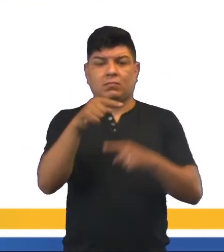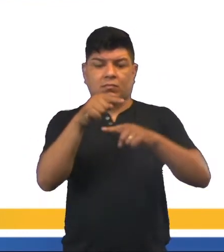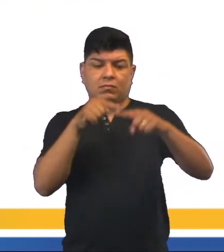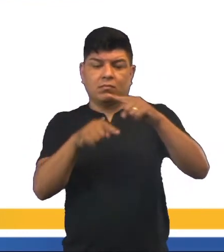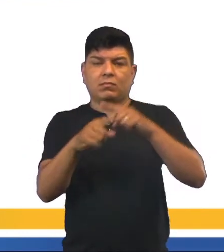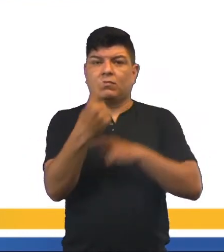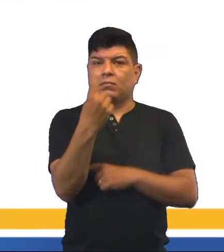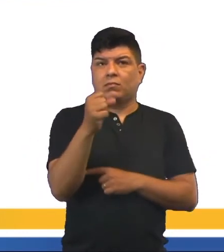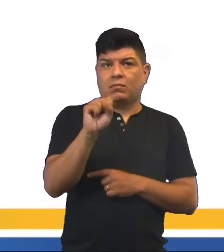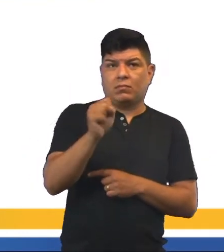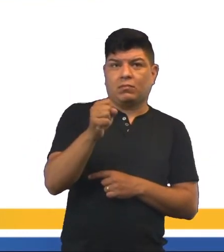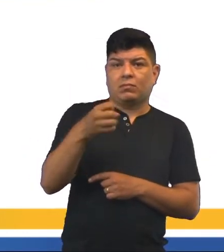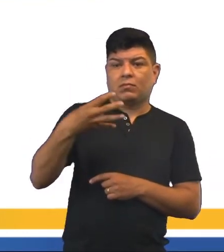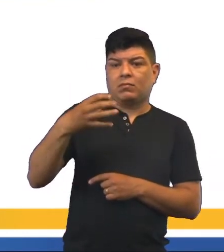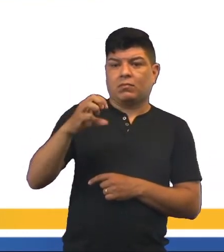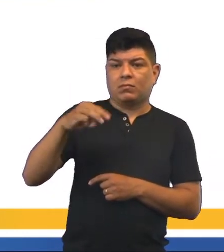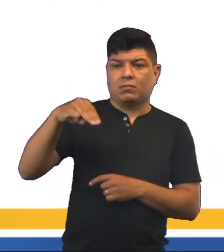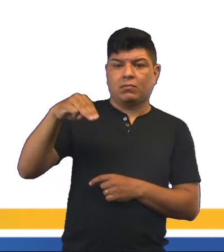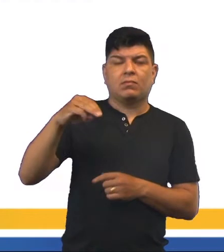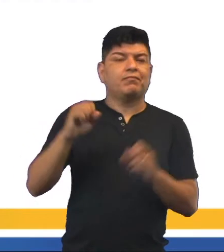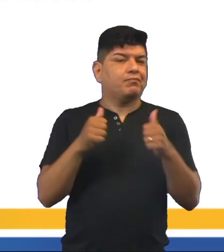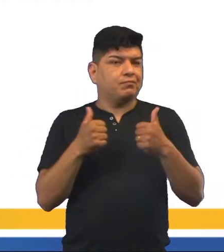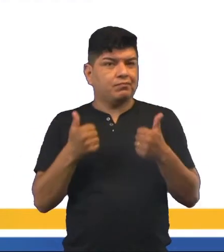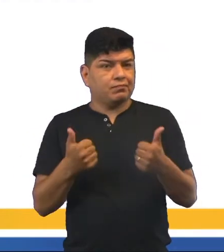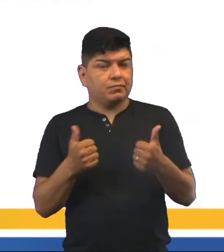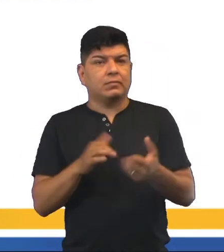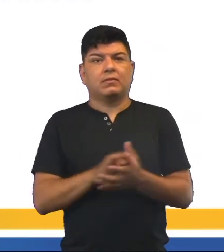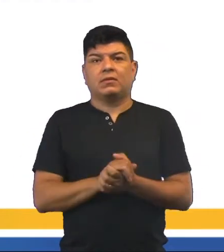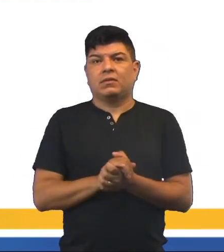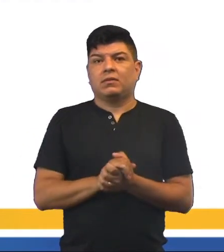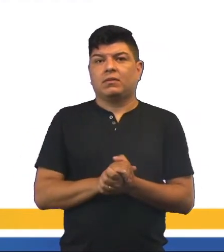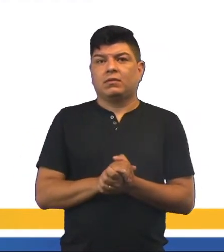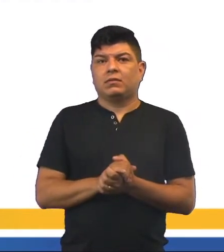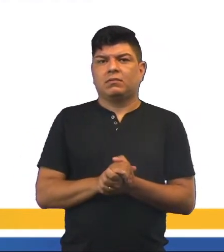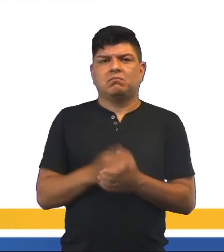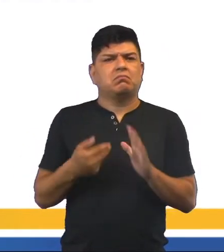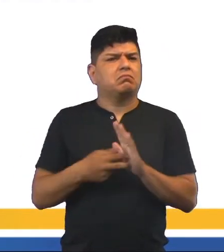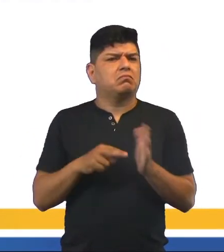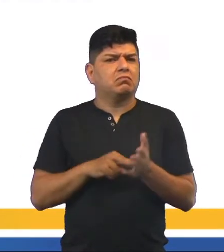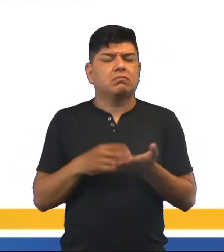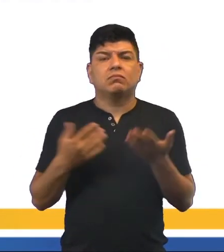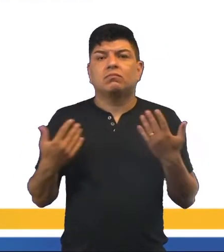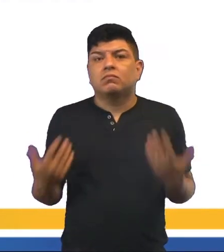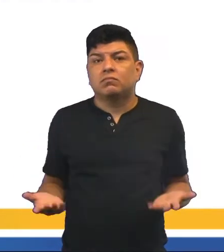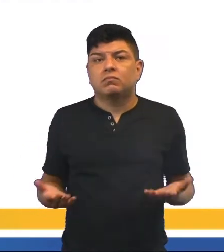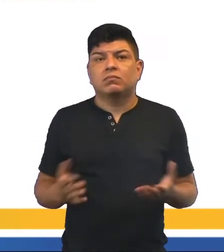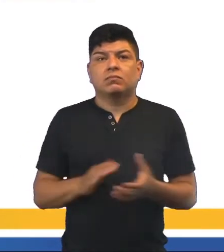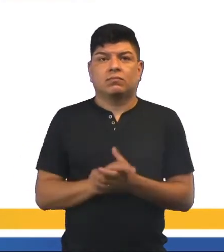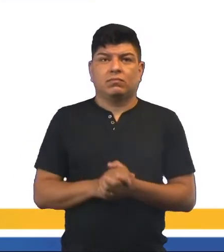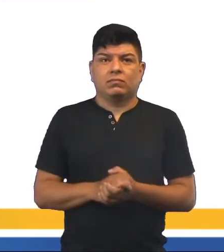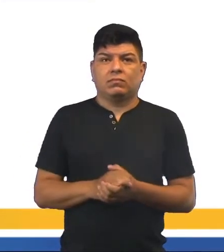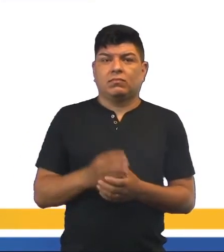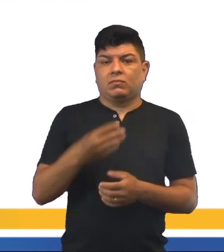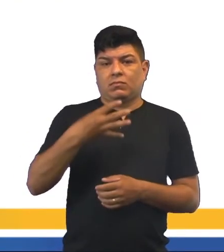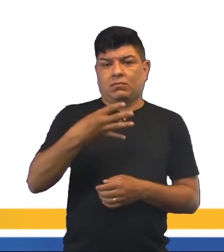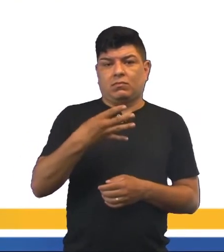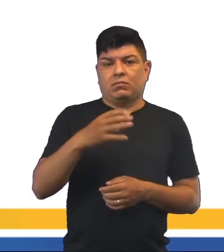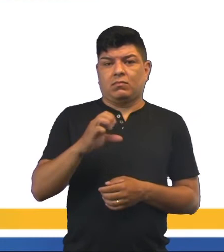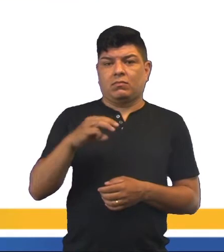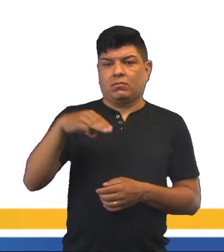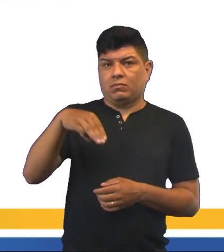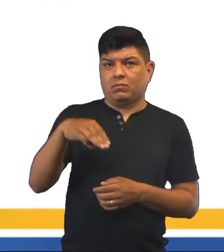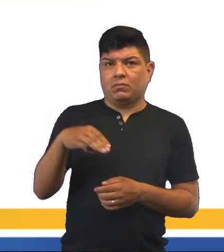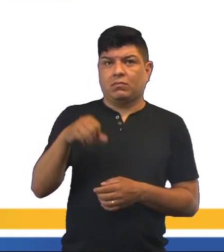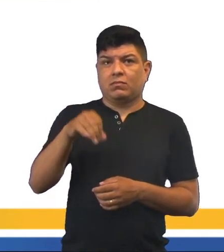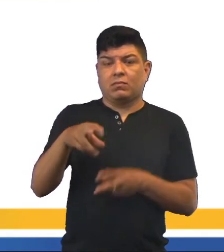18, olha o que que eu acho, 4 centímetros. Tá, tudo bem, 4 centímetros. O que isso tem a ver, professor? Olha aqui, o 4 centímetro,